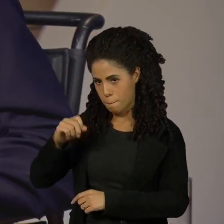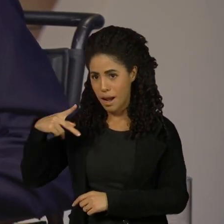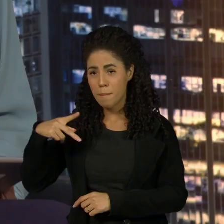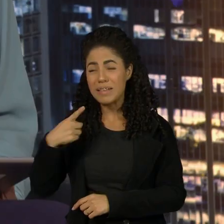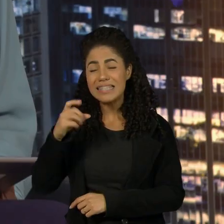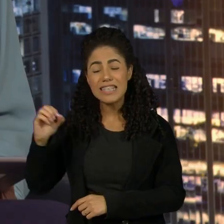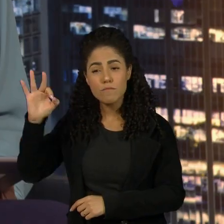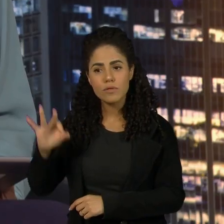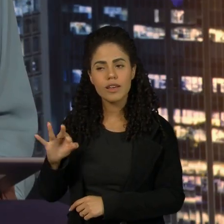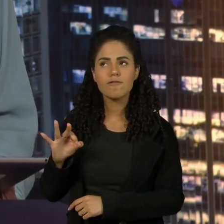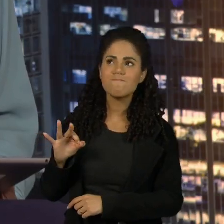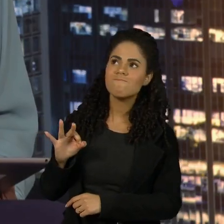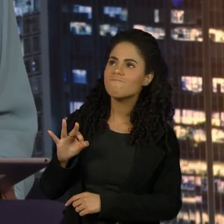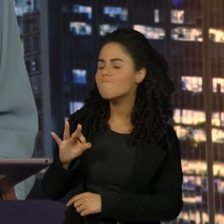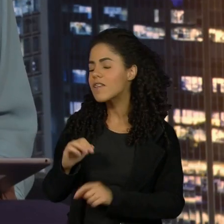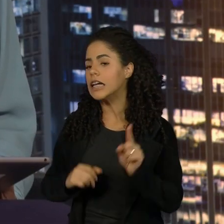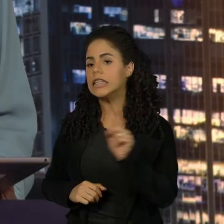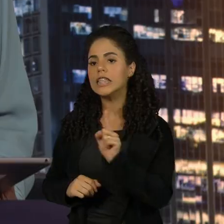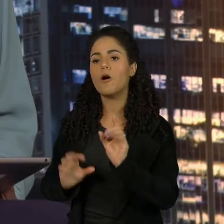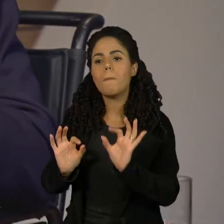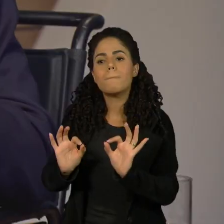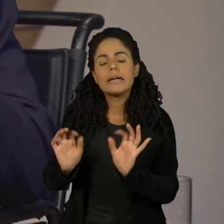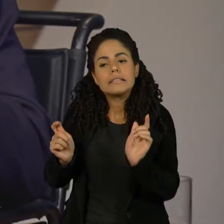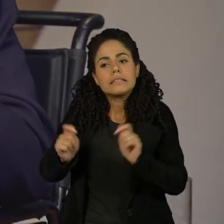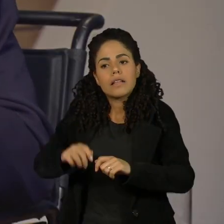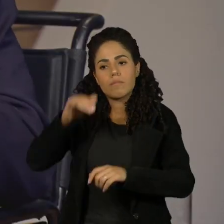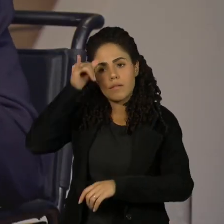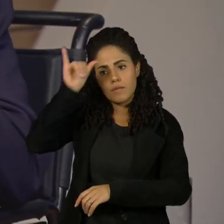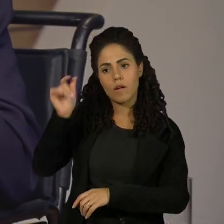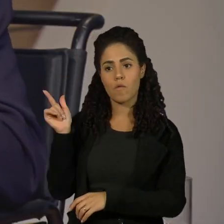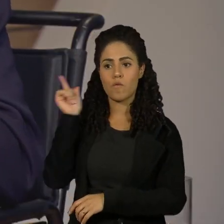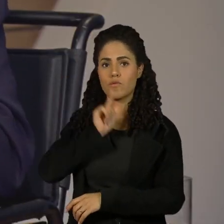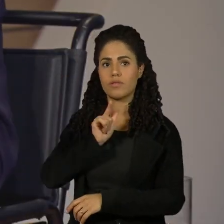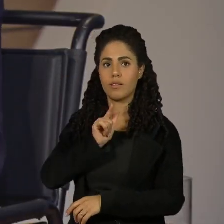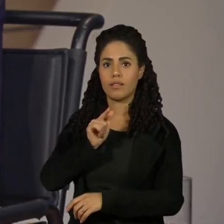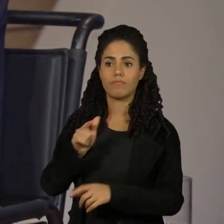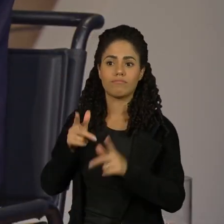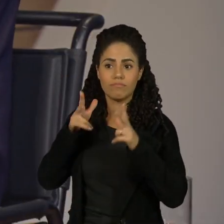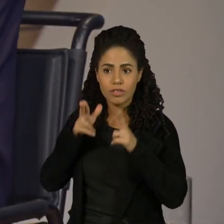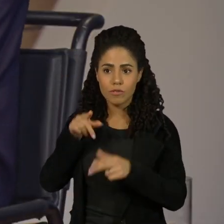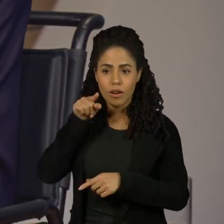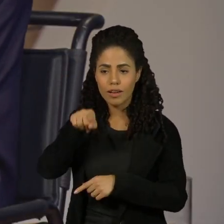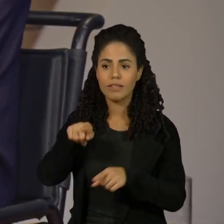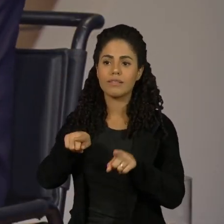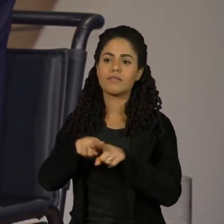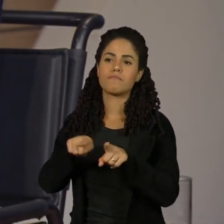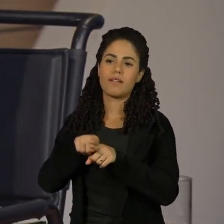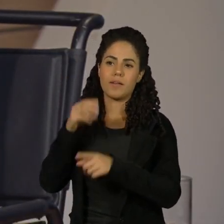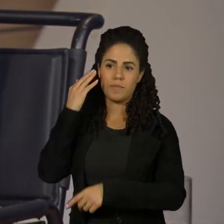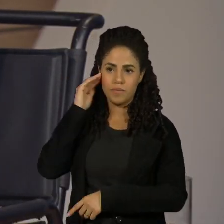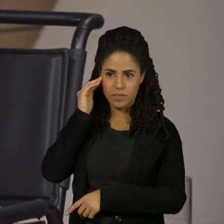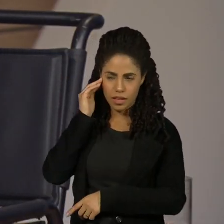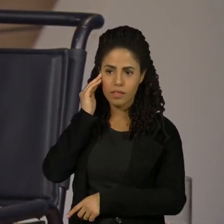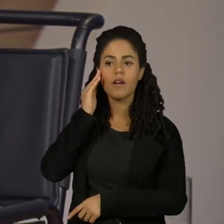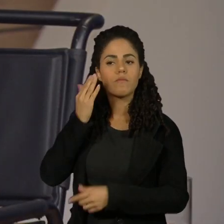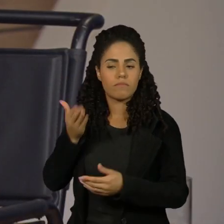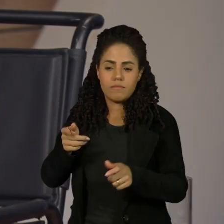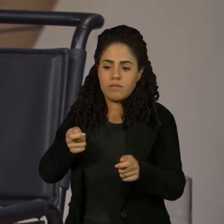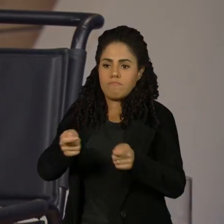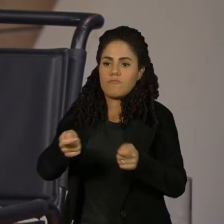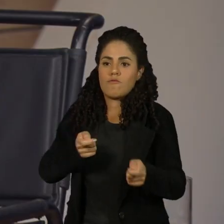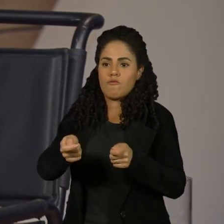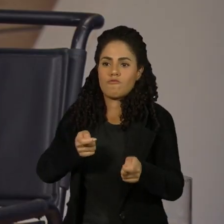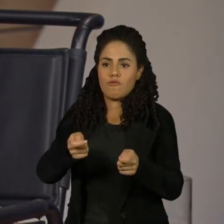100%. Quando a gente toma os comprimidos, não é 100% como é no carga viral indetectável, não transmissível, na hora que você